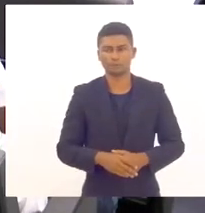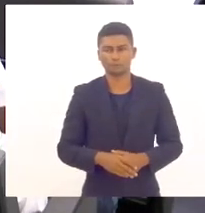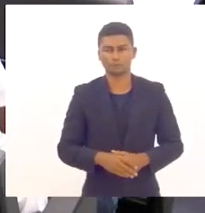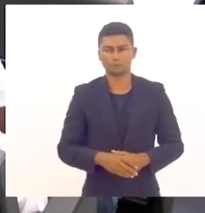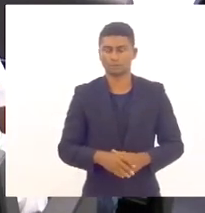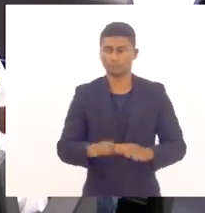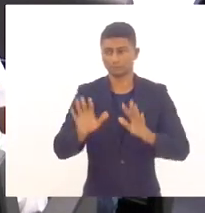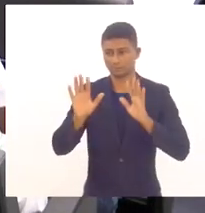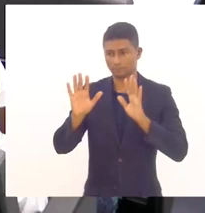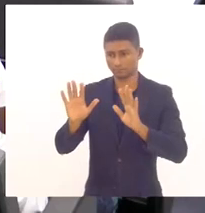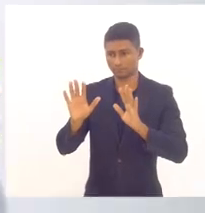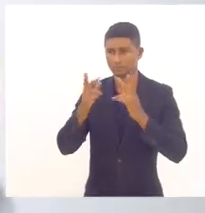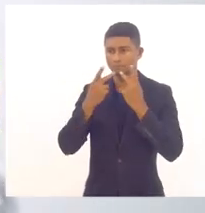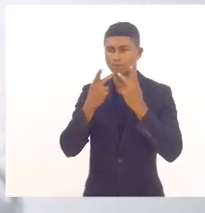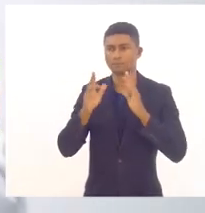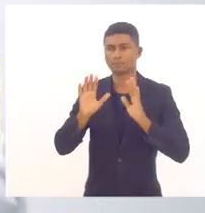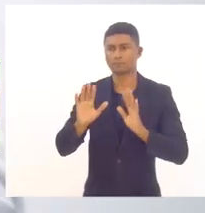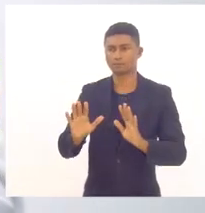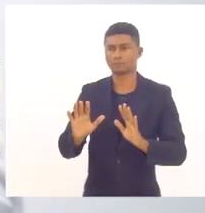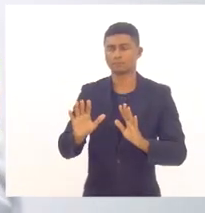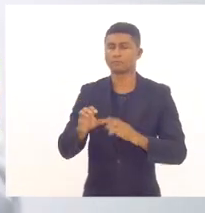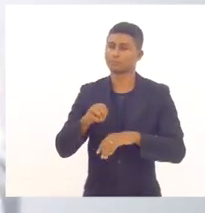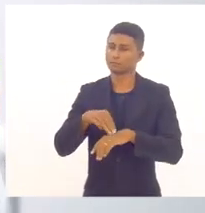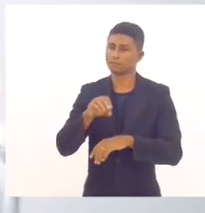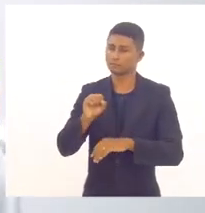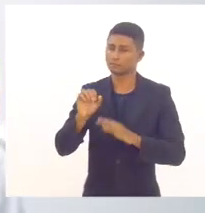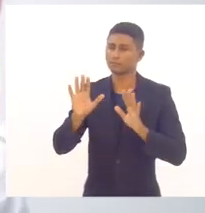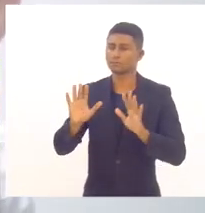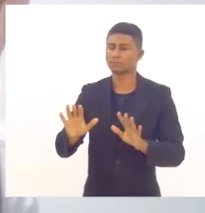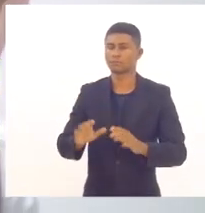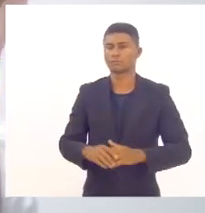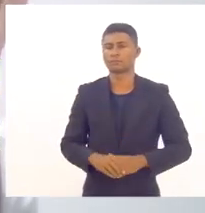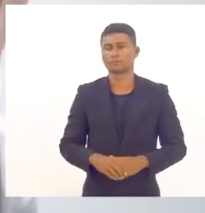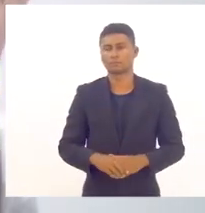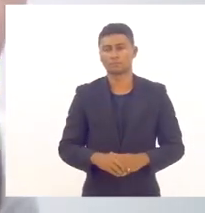só um instante. Deixa eu dizer. Mestre...